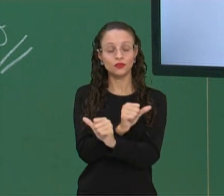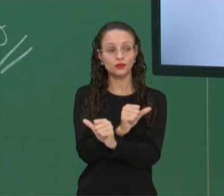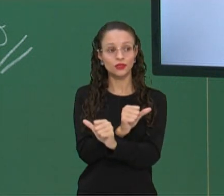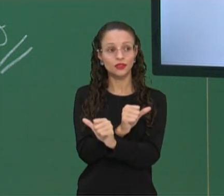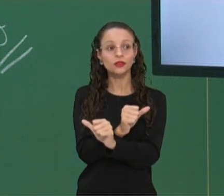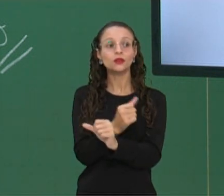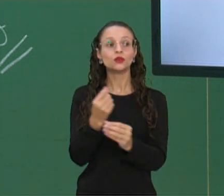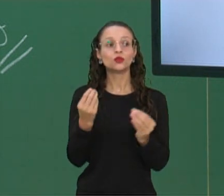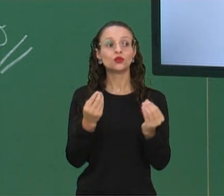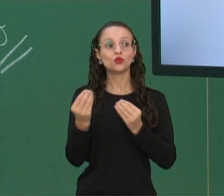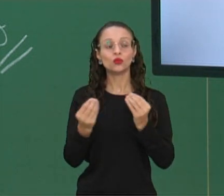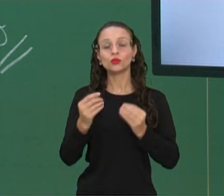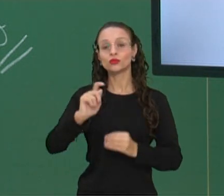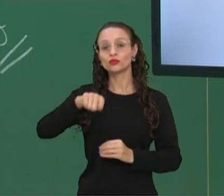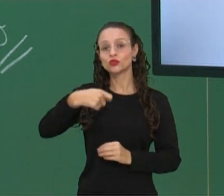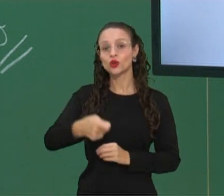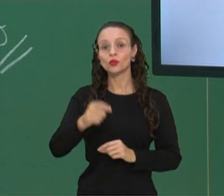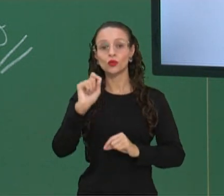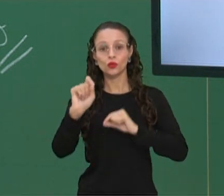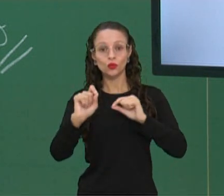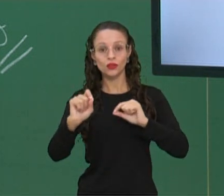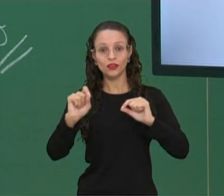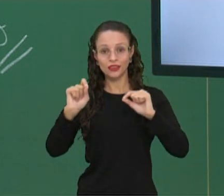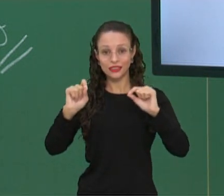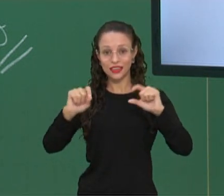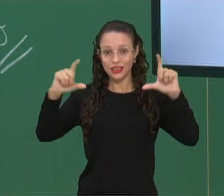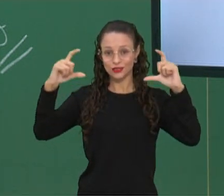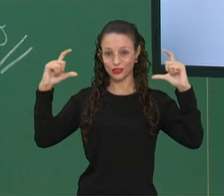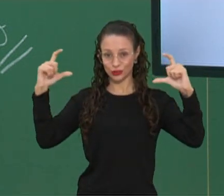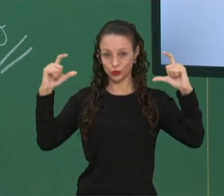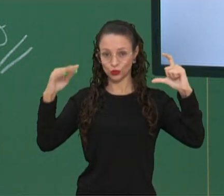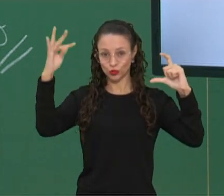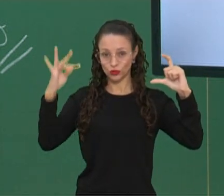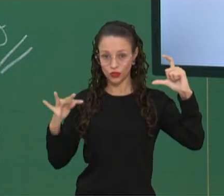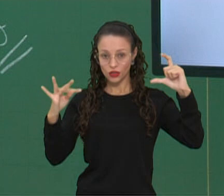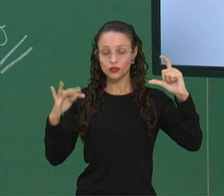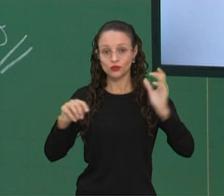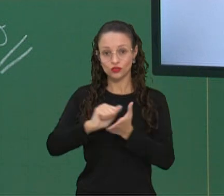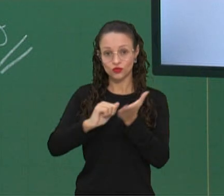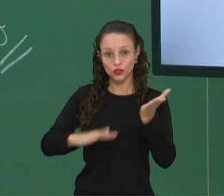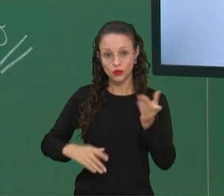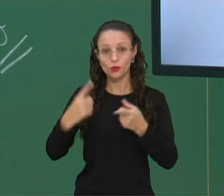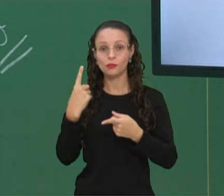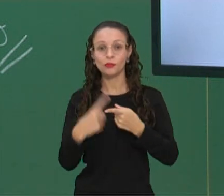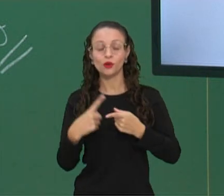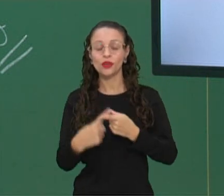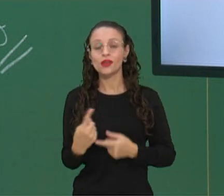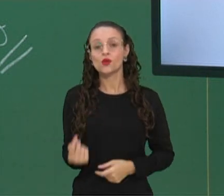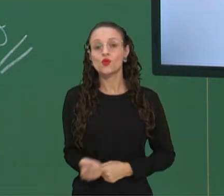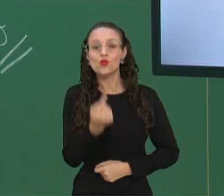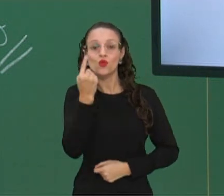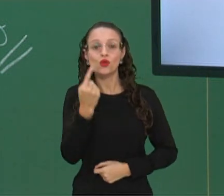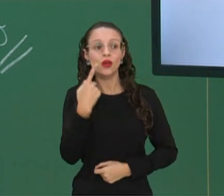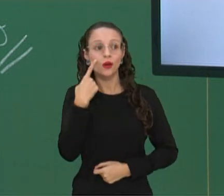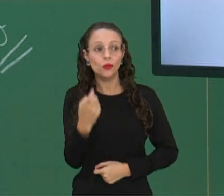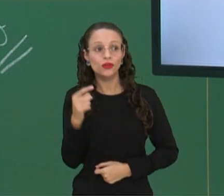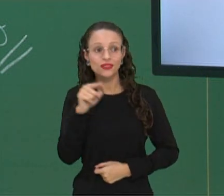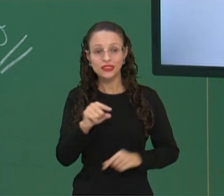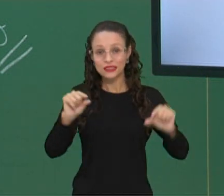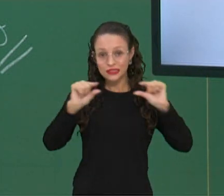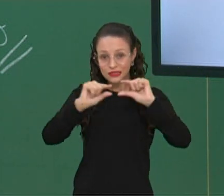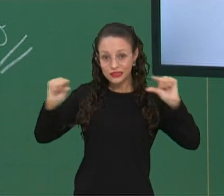escrita dela em relação ao que está lá no enunciado do exercício. Por quê? Porque a única coisa que me interessa nessa história aqui,